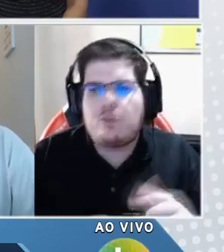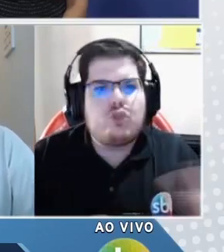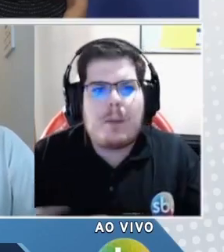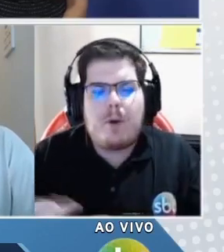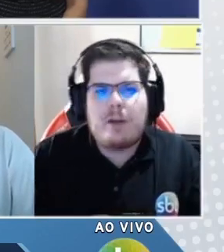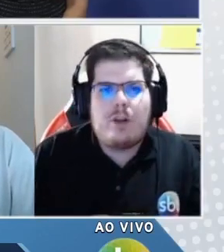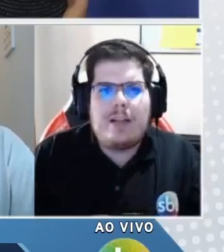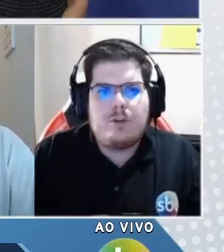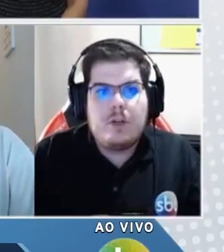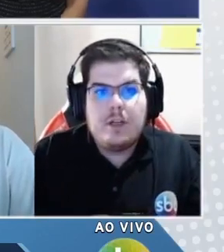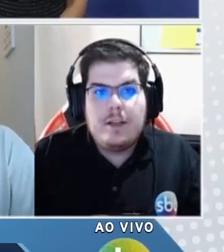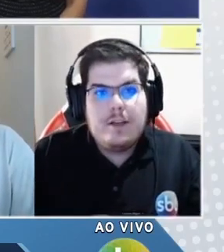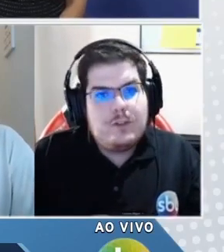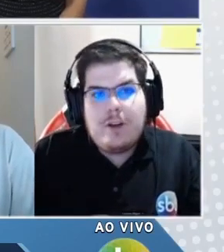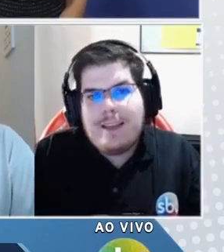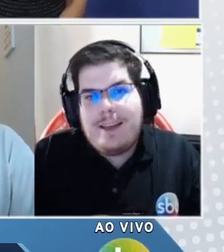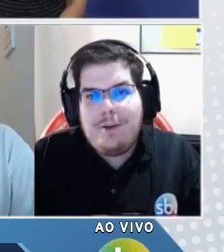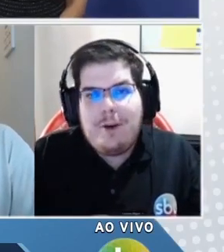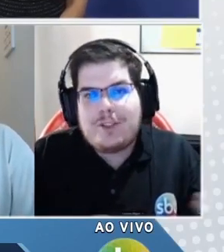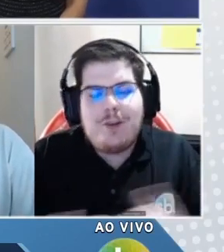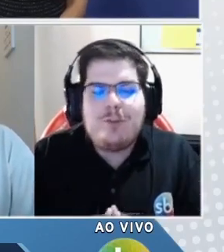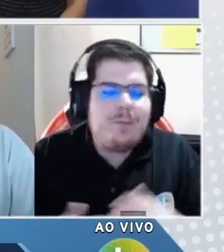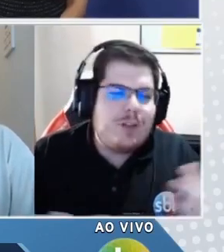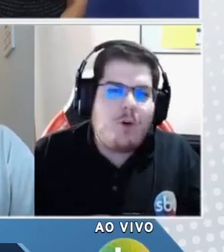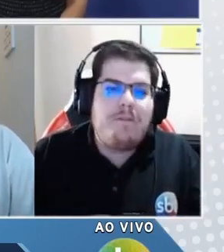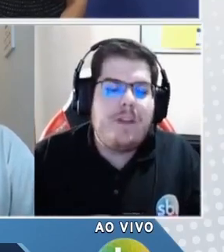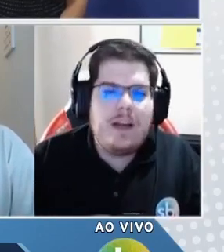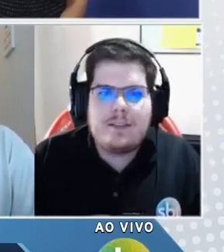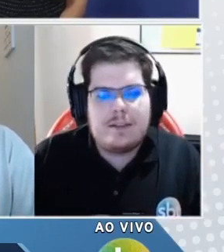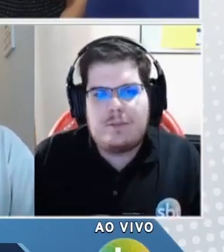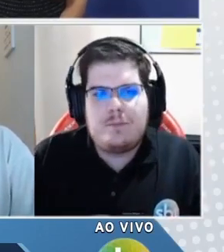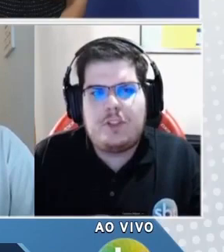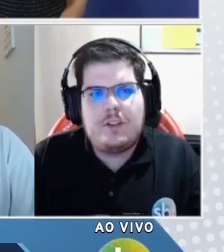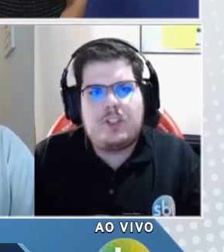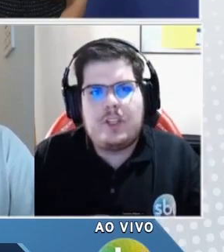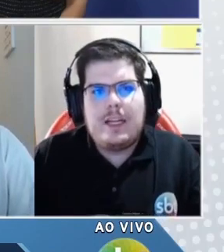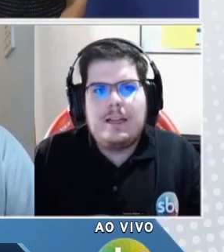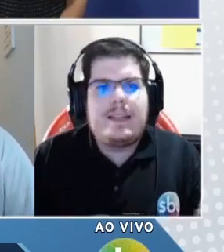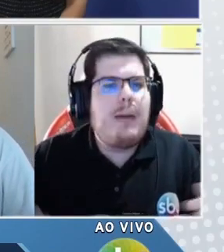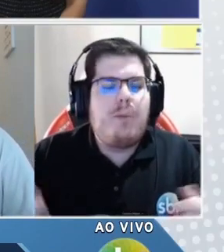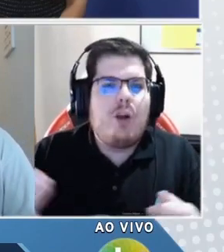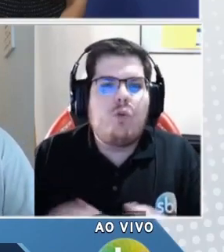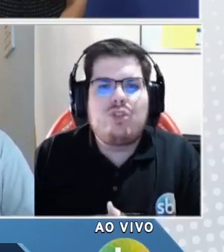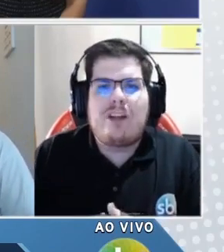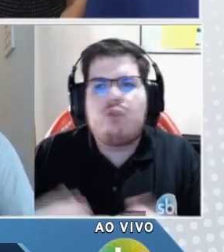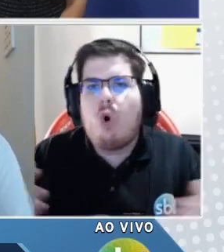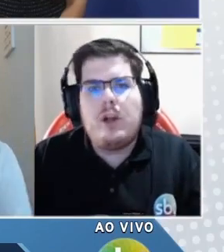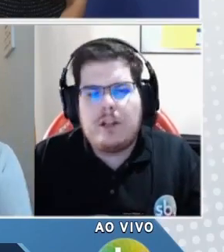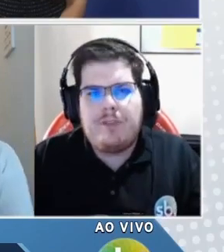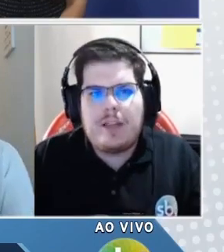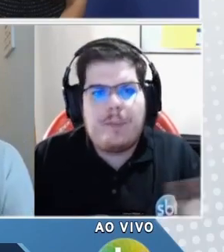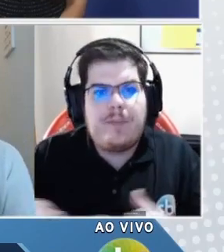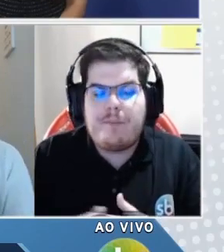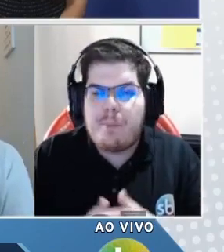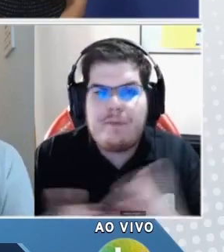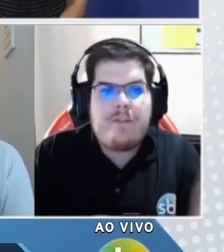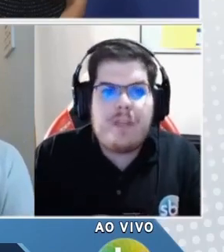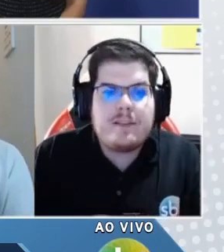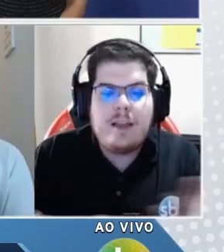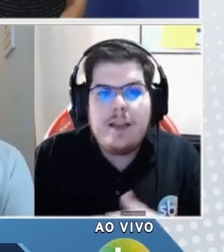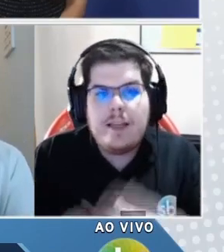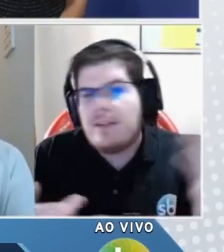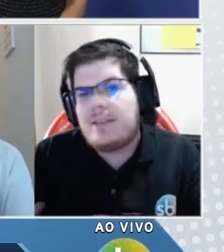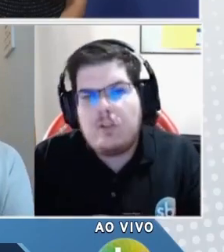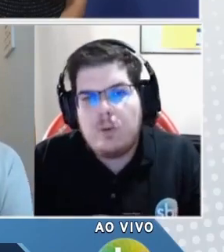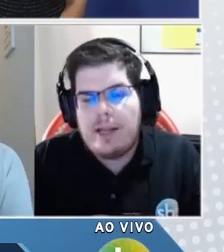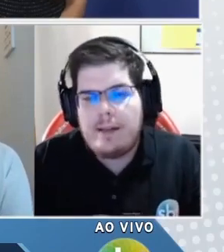até tem a opção de tocar para alguém do lado. Só que eu acho que ele não tem muita confiança de dar a bola no Gustavo Torres da vida. Ele prefere